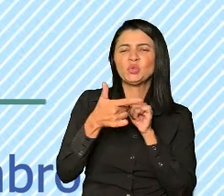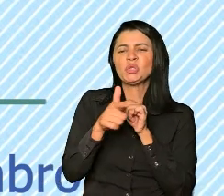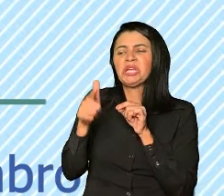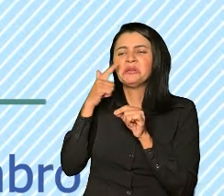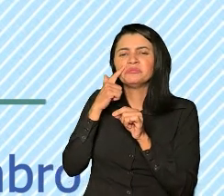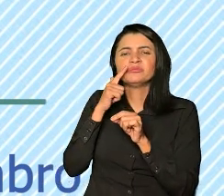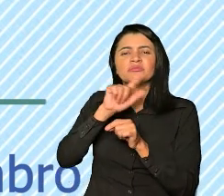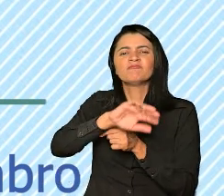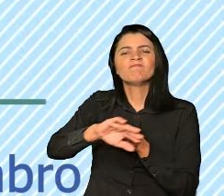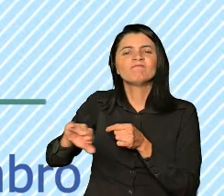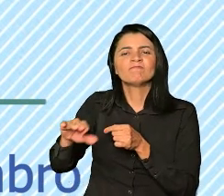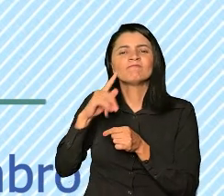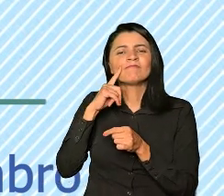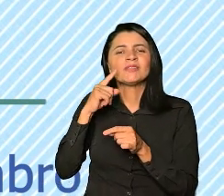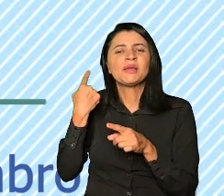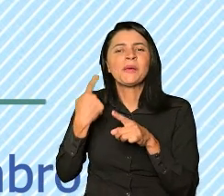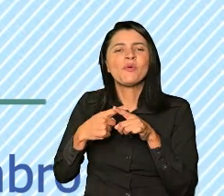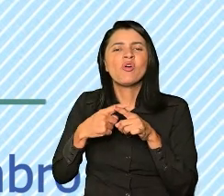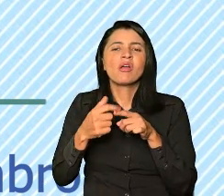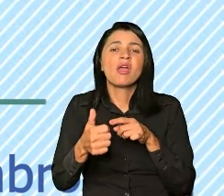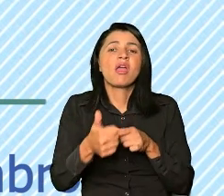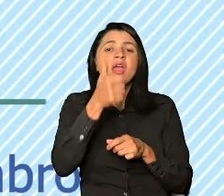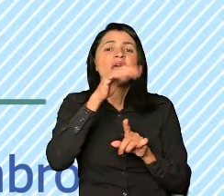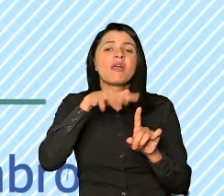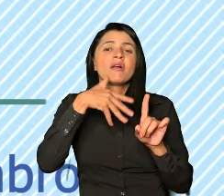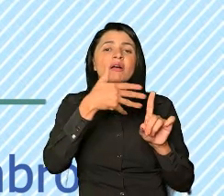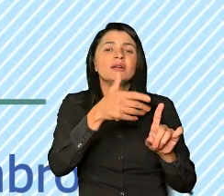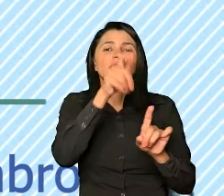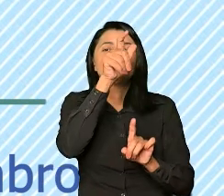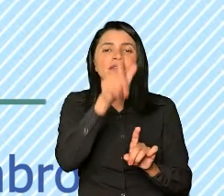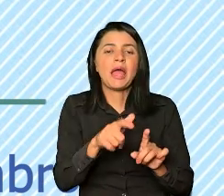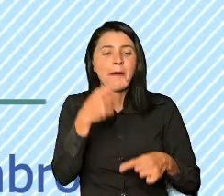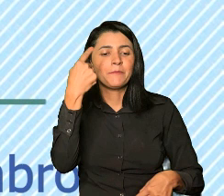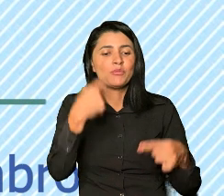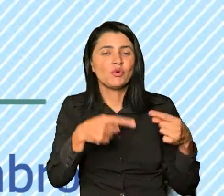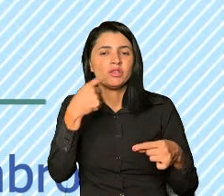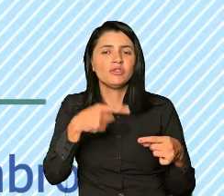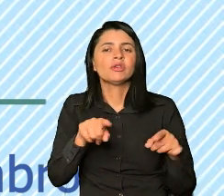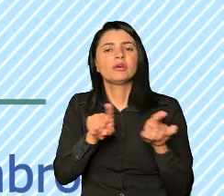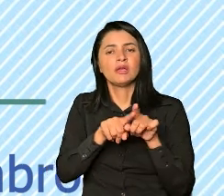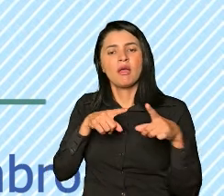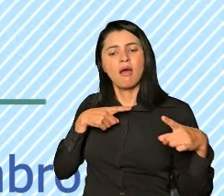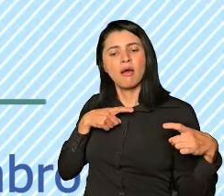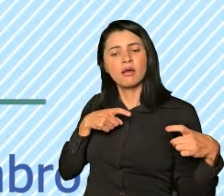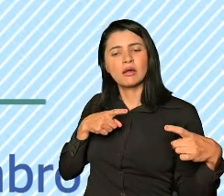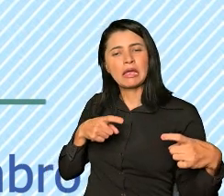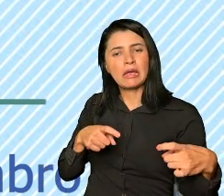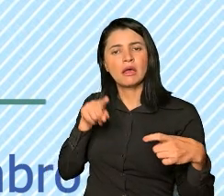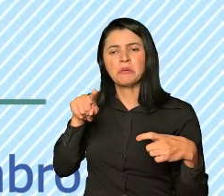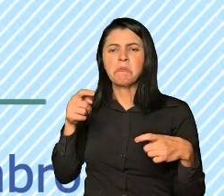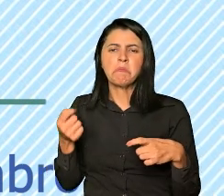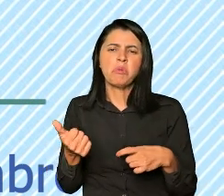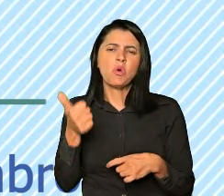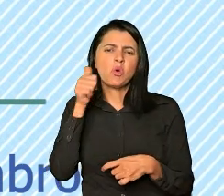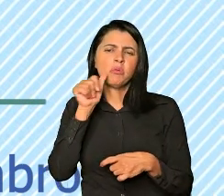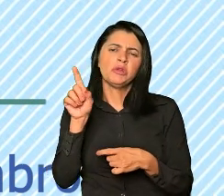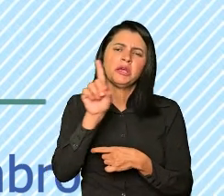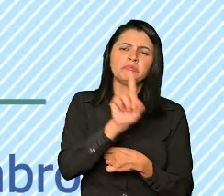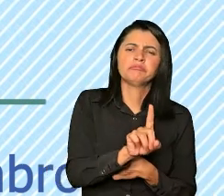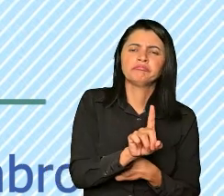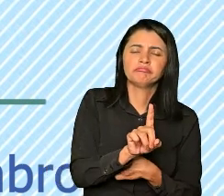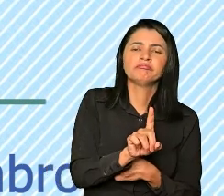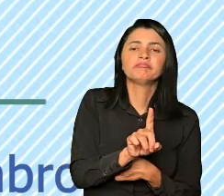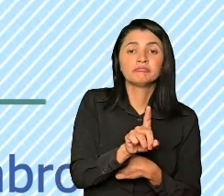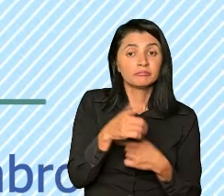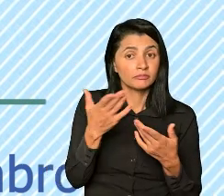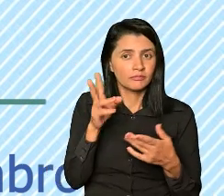na medida em que privilegia a cena pública, a política e a guerra, onde elas pouco aparecem. Então, você